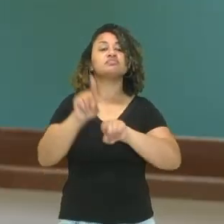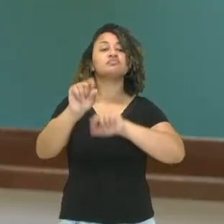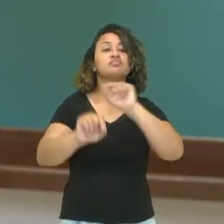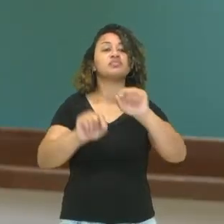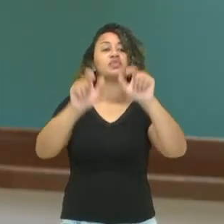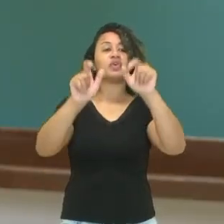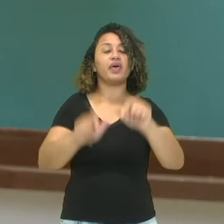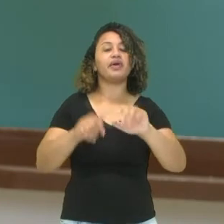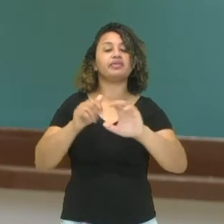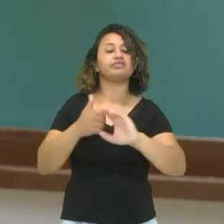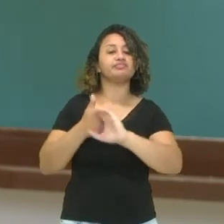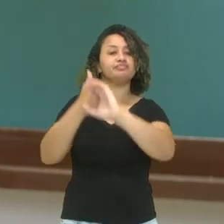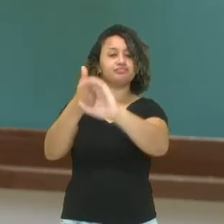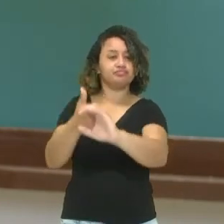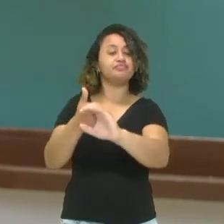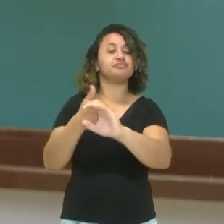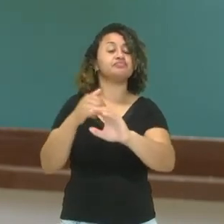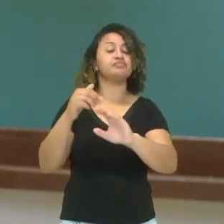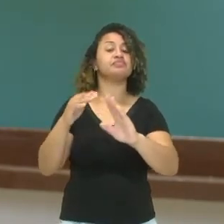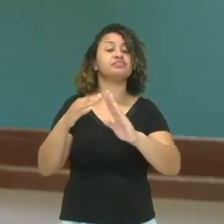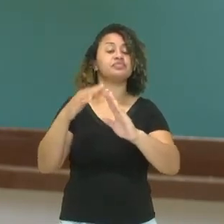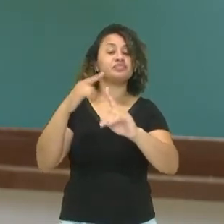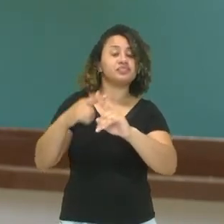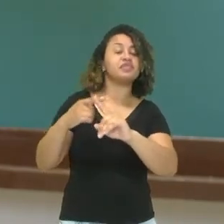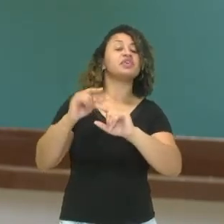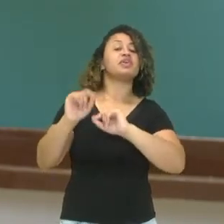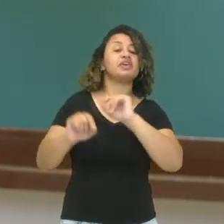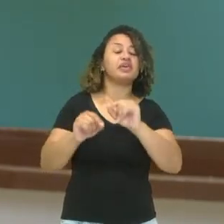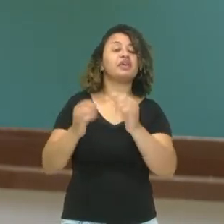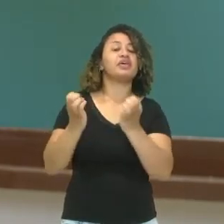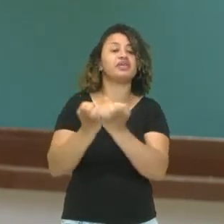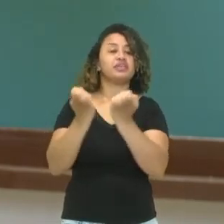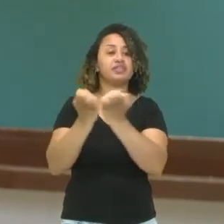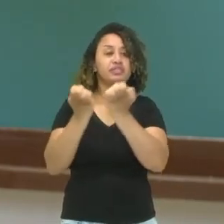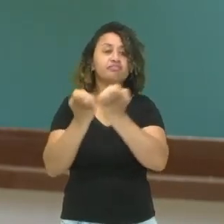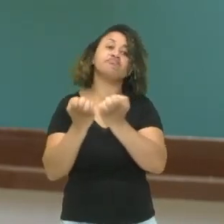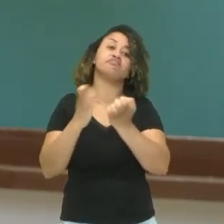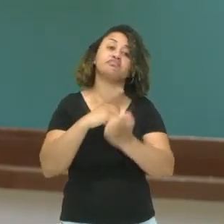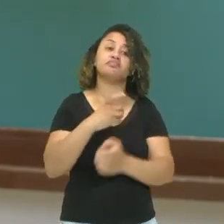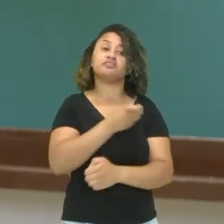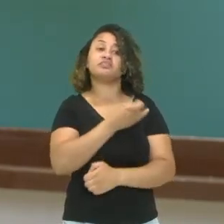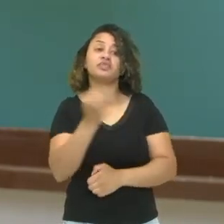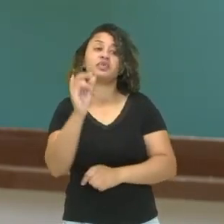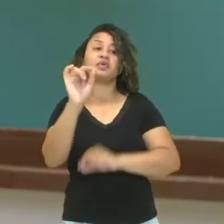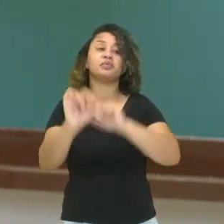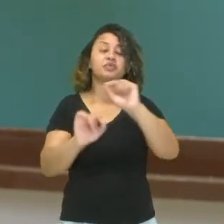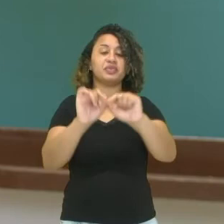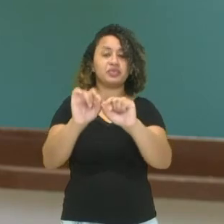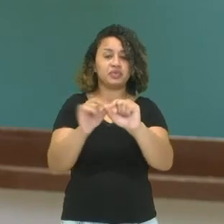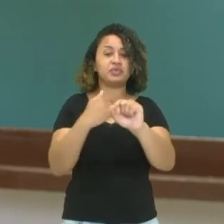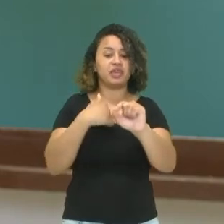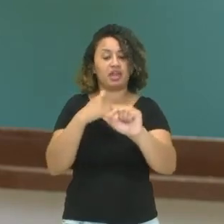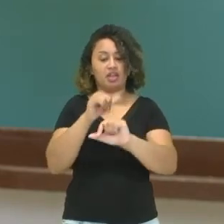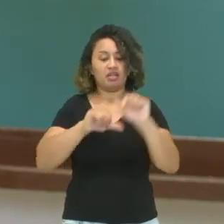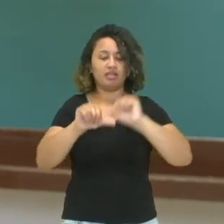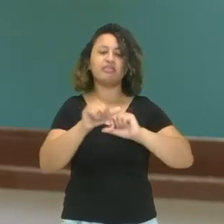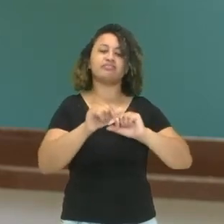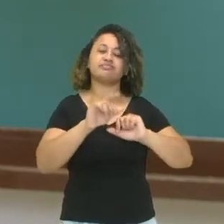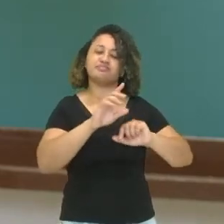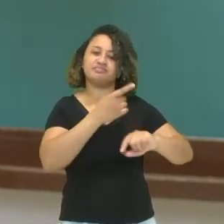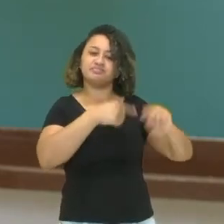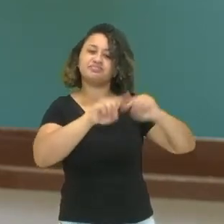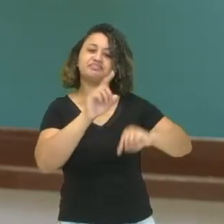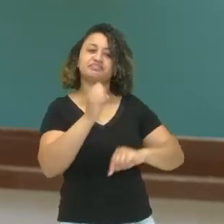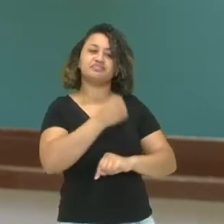do cristianismo. Nas igrejas cristãs evangélicas, mesmo naquelas que são frutos da reforma protestante iniciada